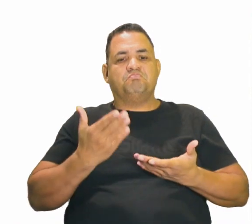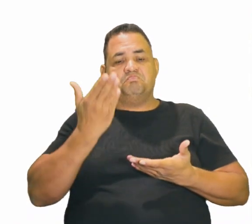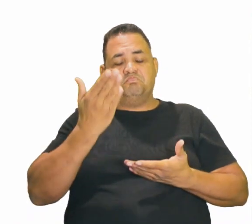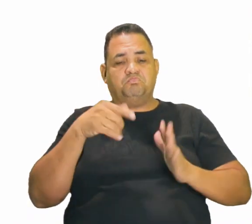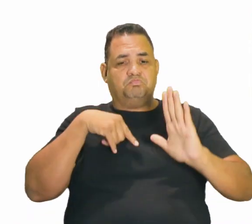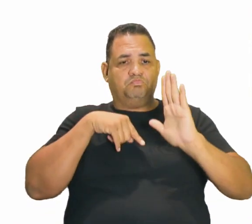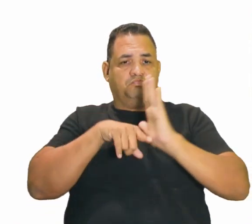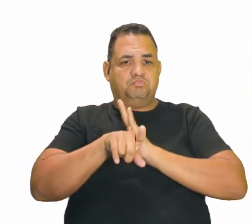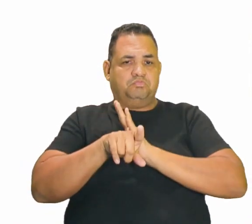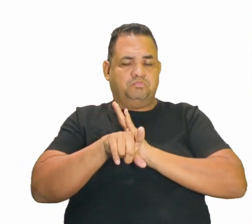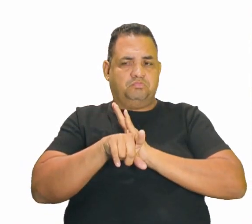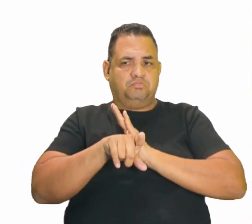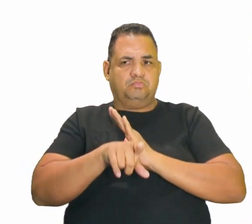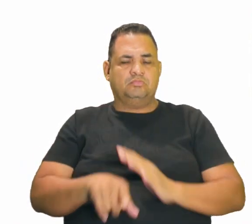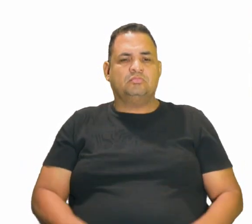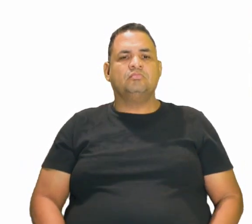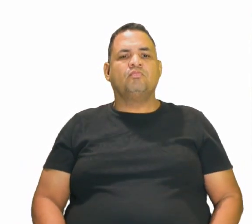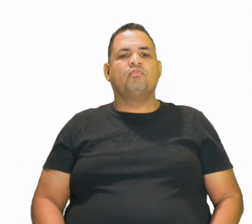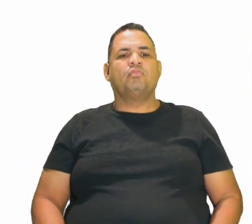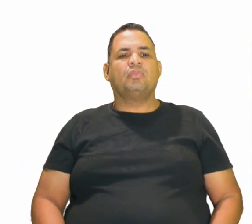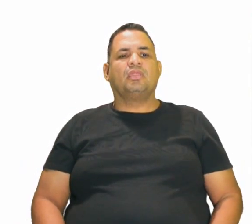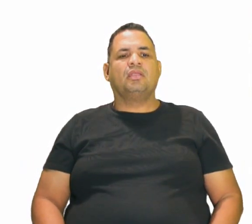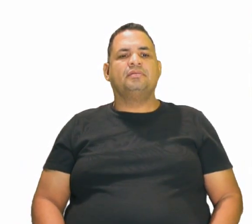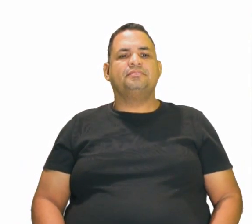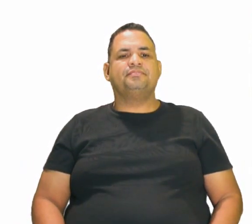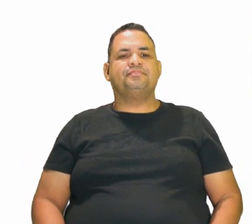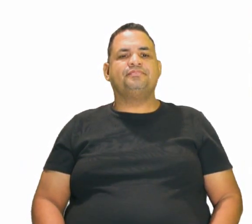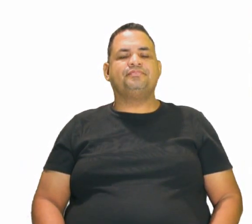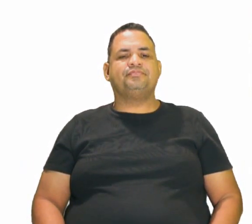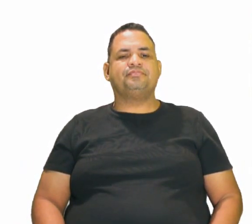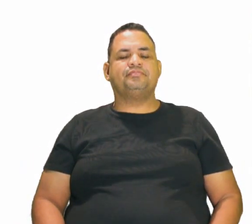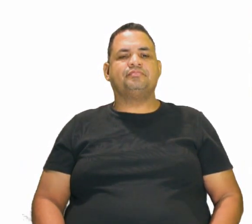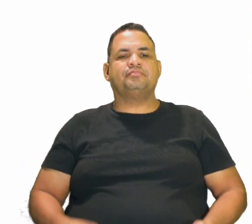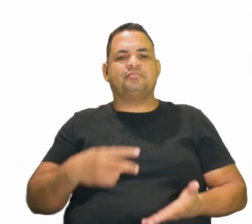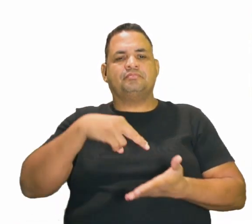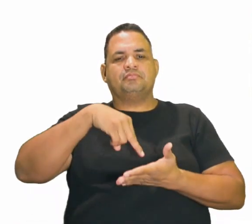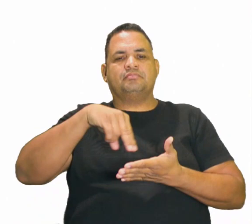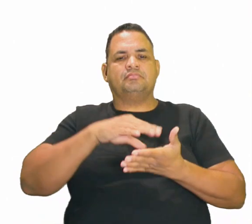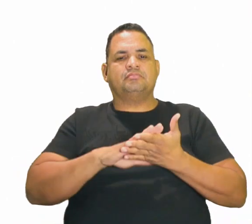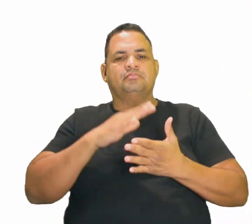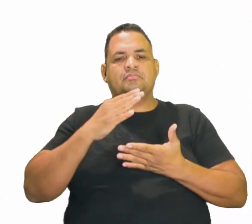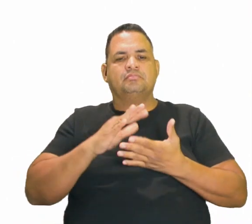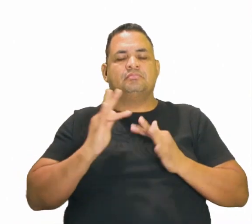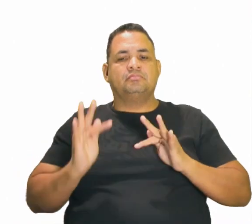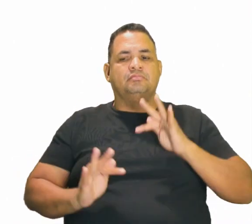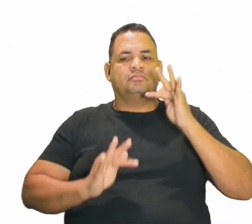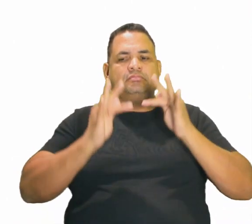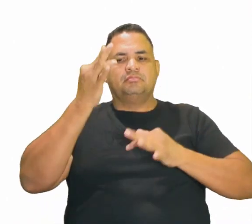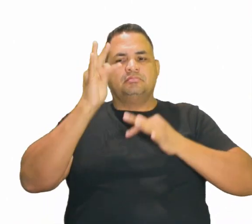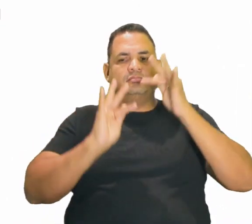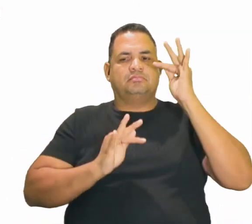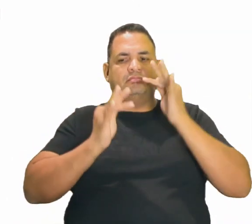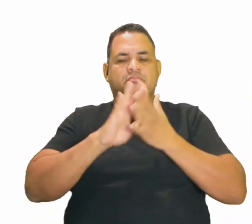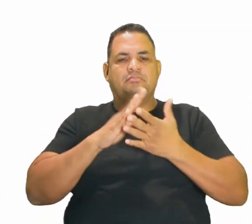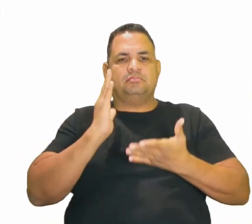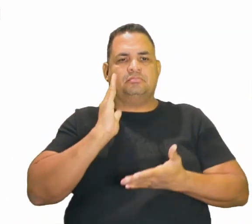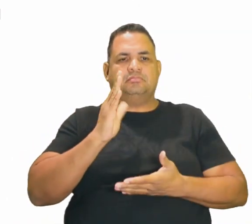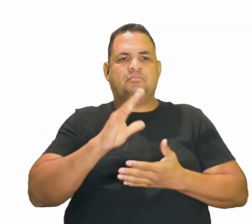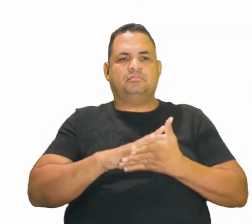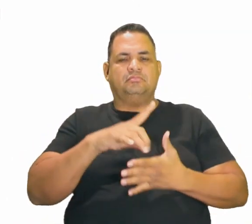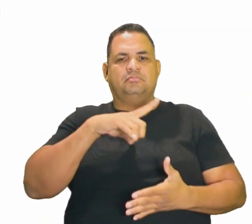pergunta é sobre a dança folclórica que ela revela vocês já tiveram